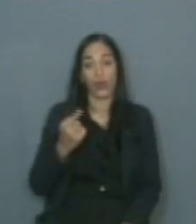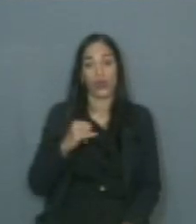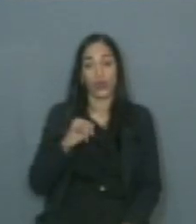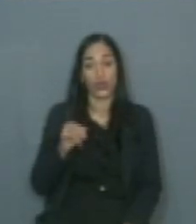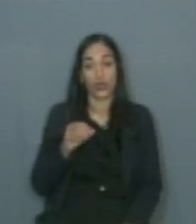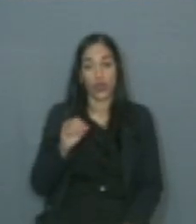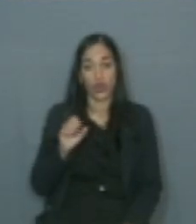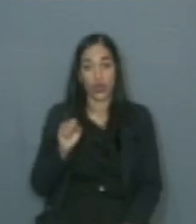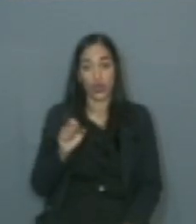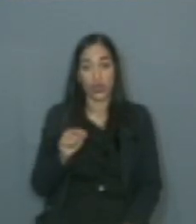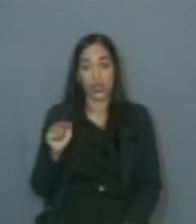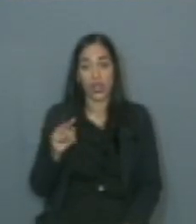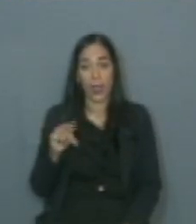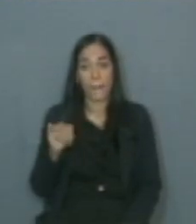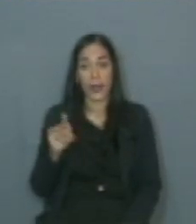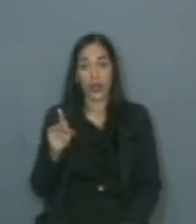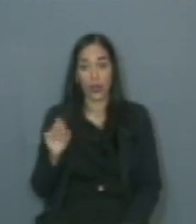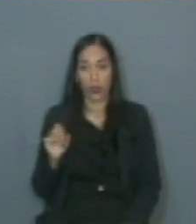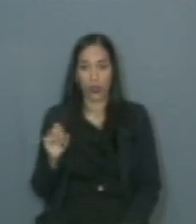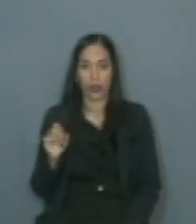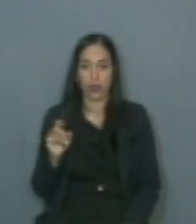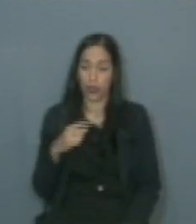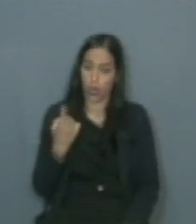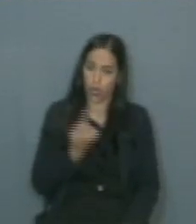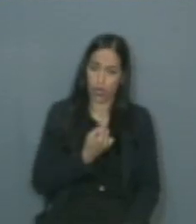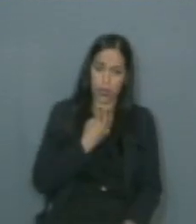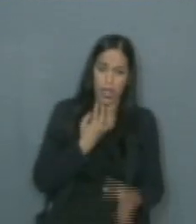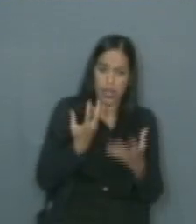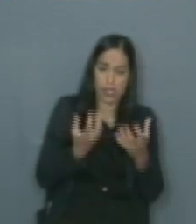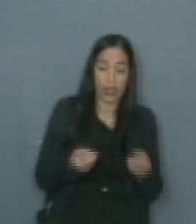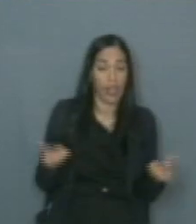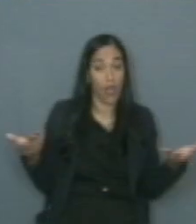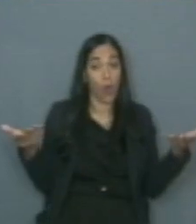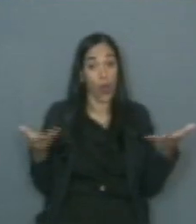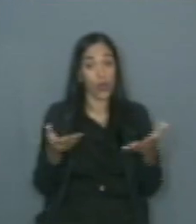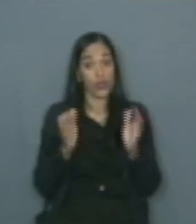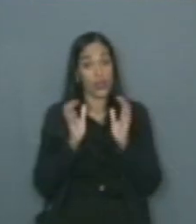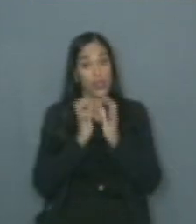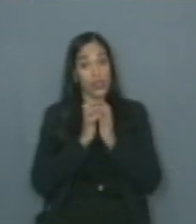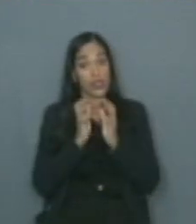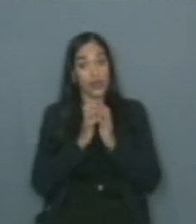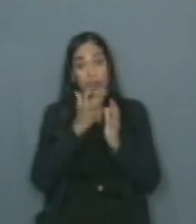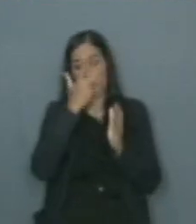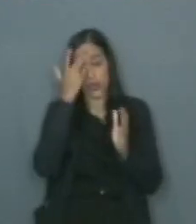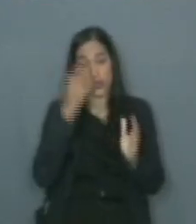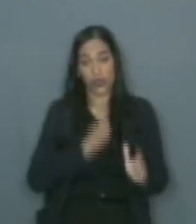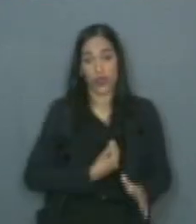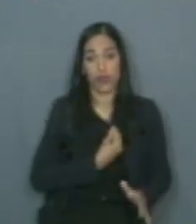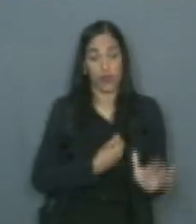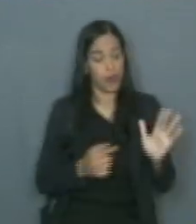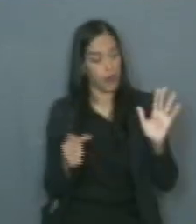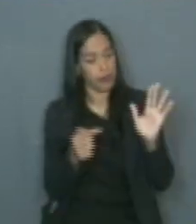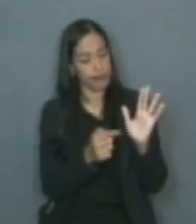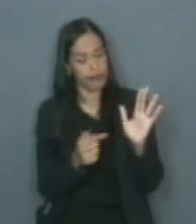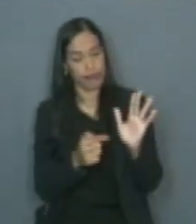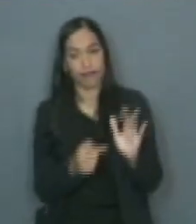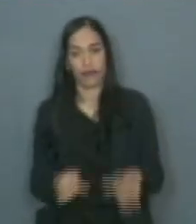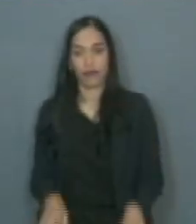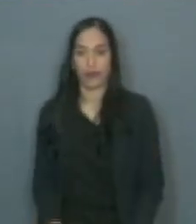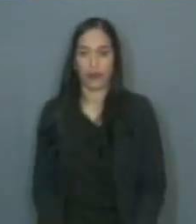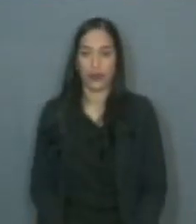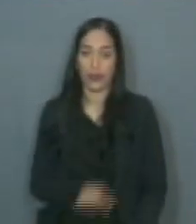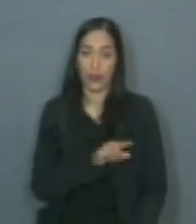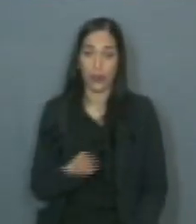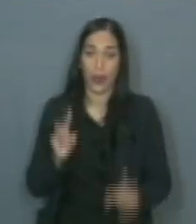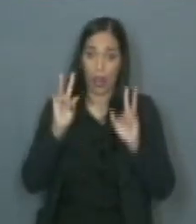Vereadores, é inadmissível hoje no Recife a gente ter pessoas que vivam nessa situação aqui, ó. Prestem bem